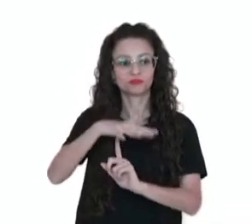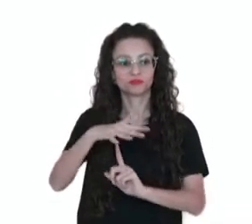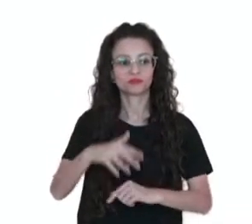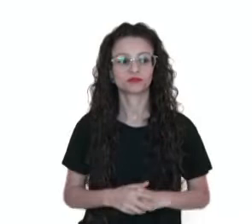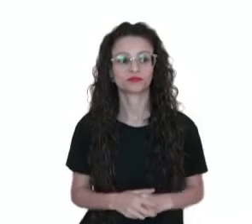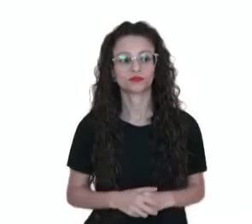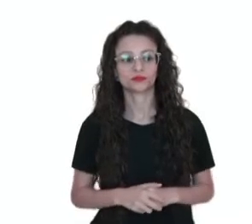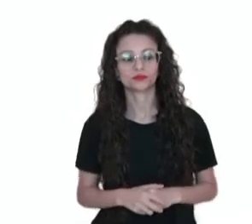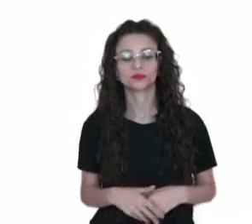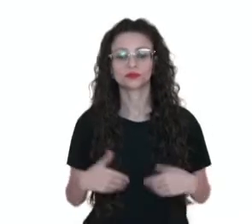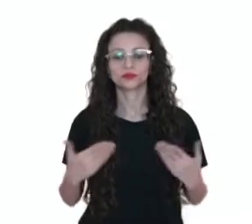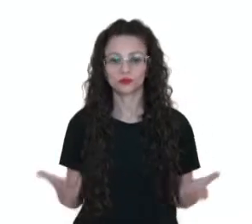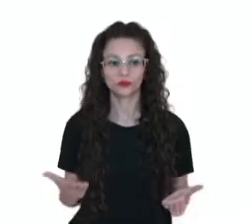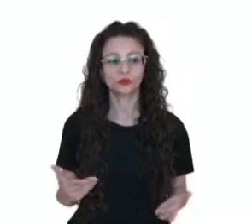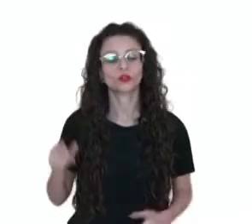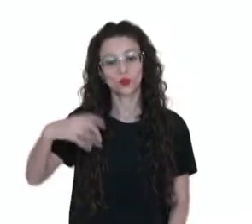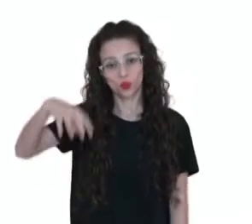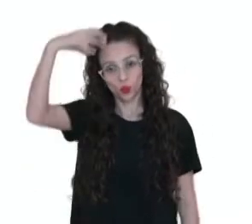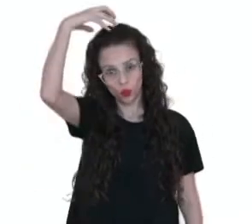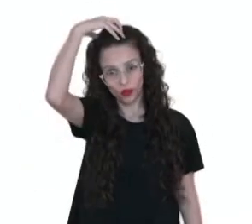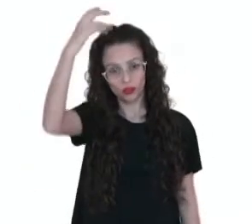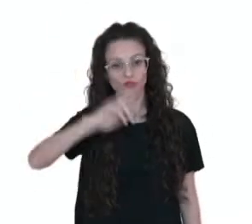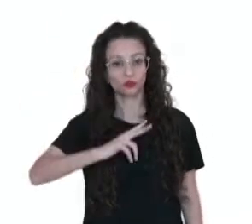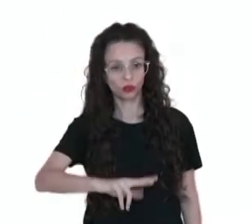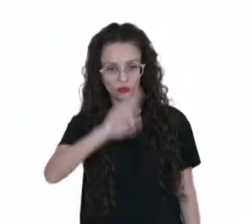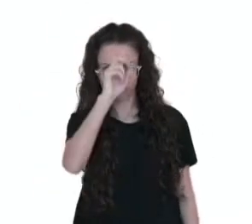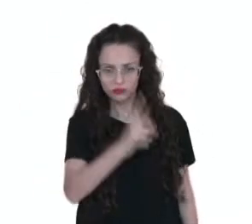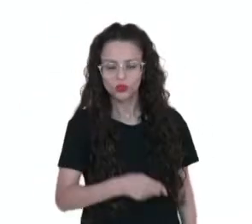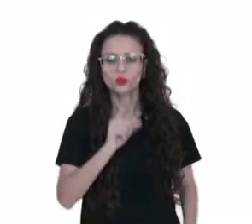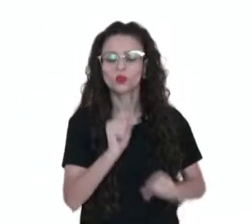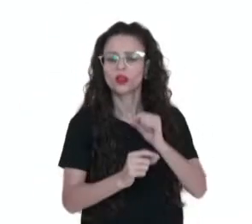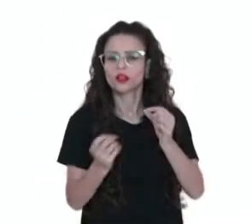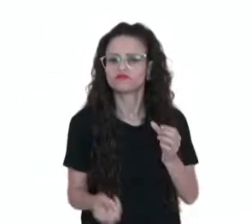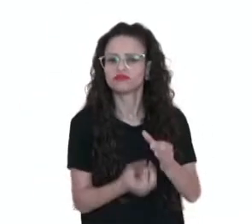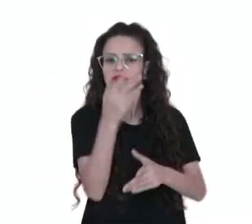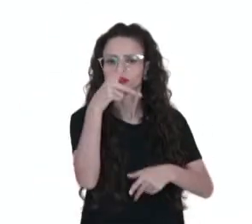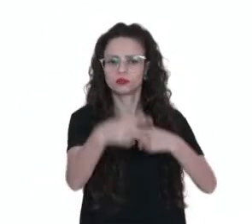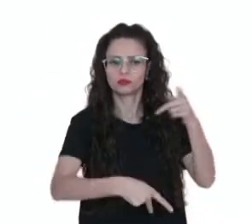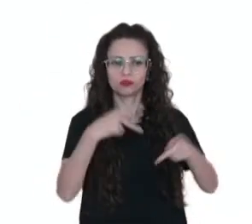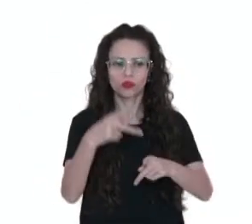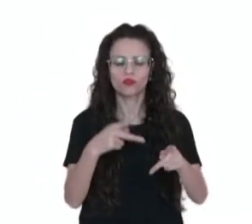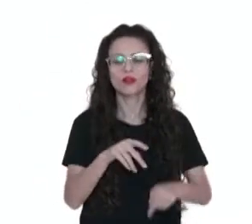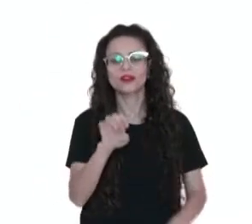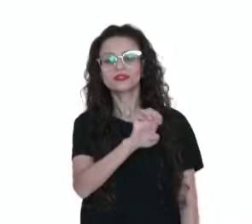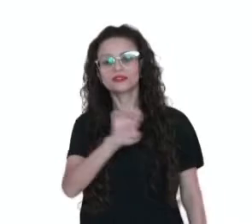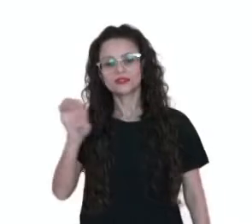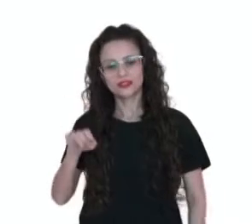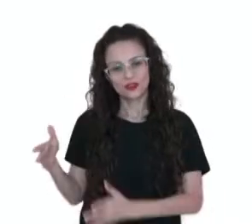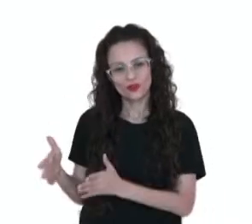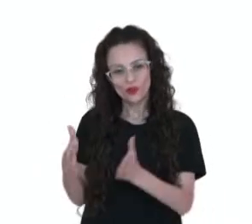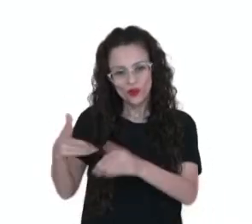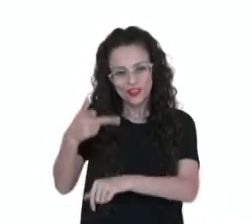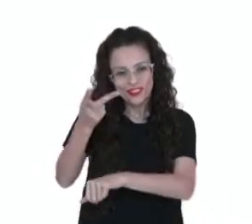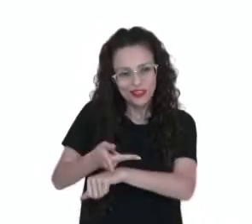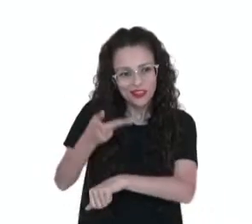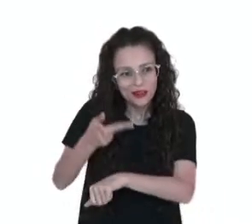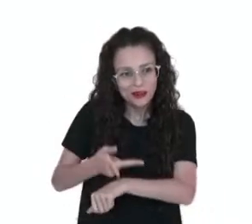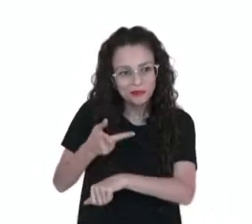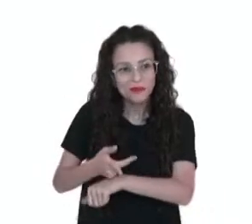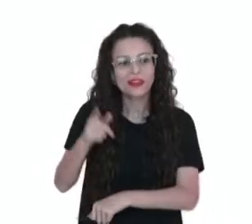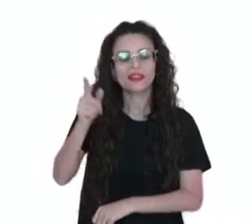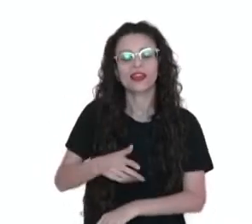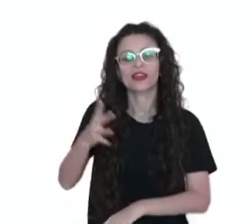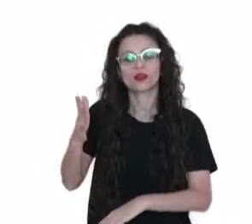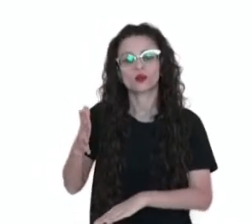né? O rei de Portugal mandou erguer um povoado na margem esquerda do Rio da Prata, a colônia